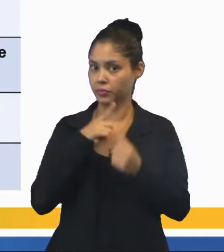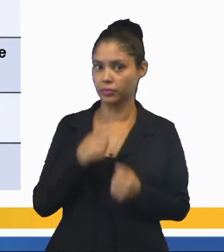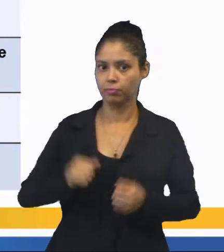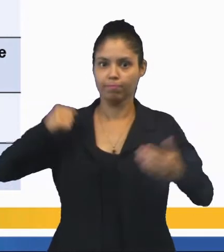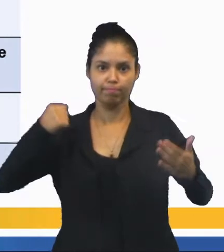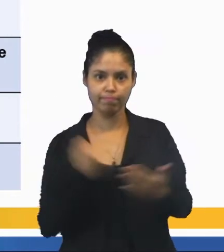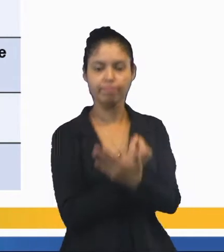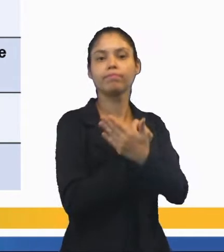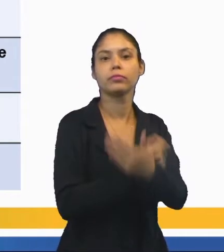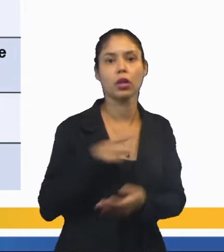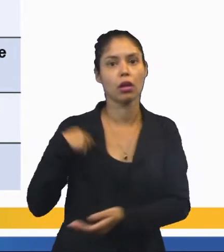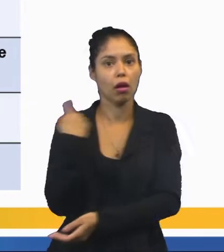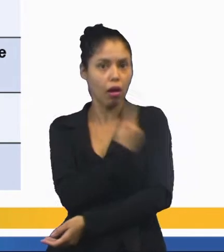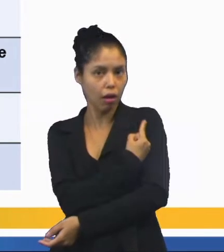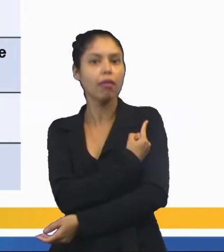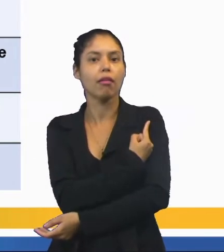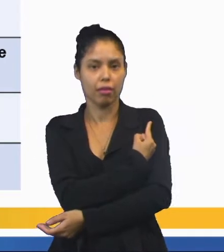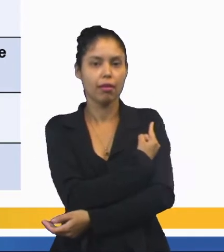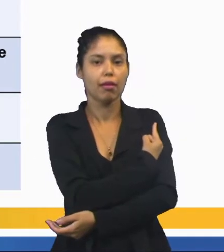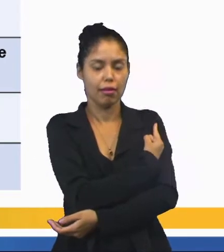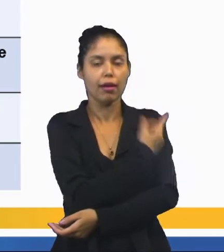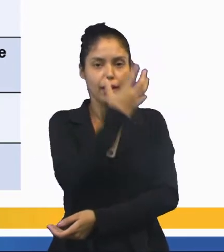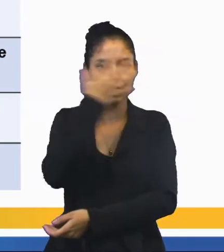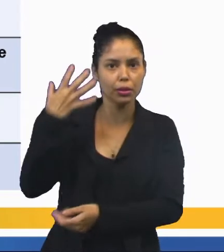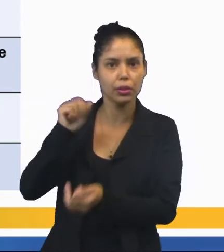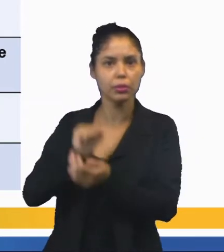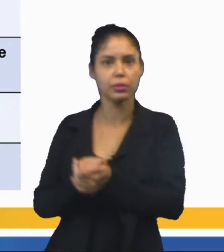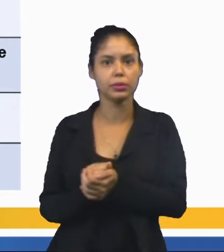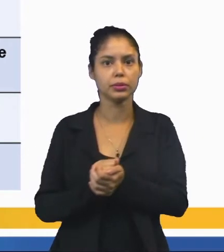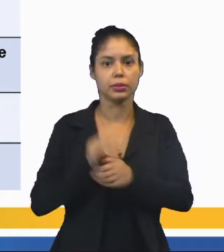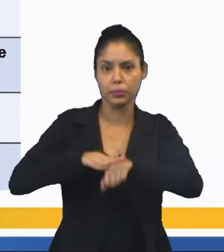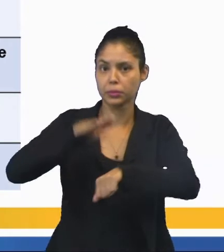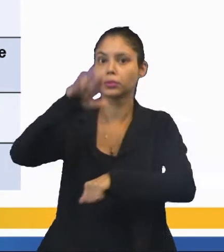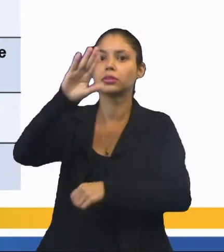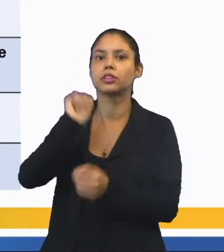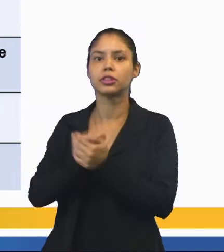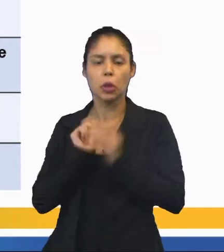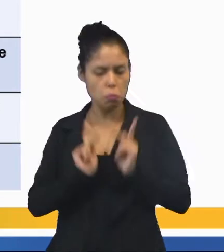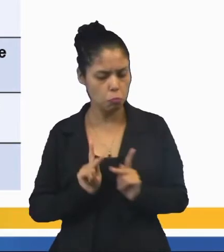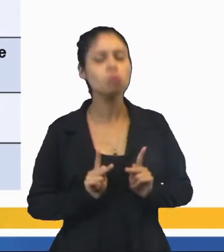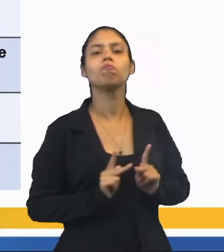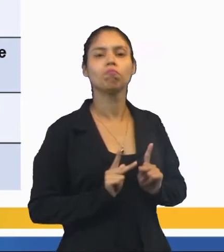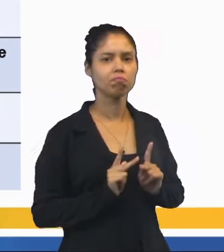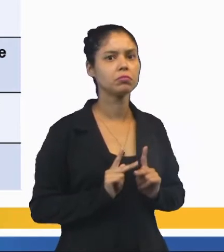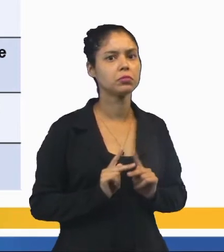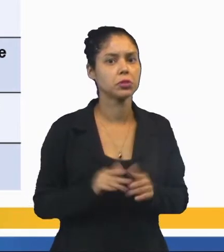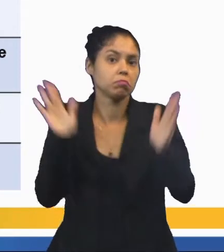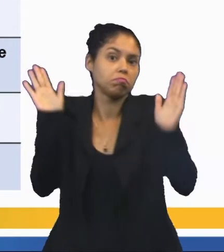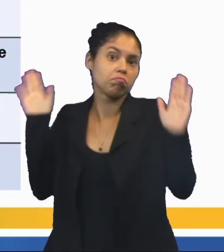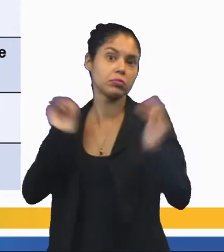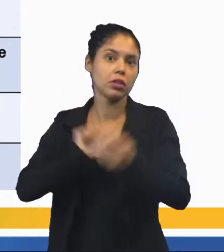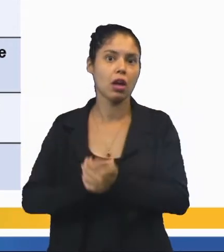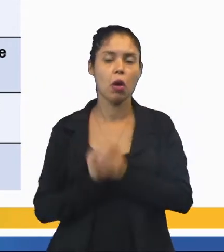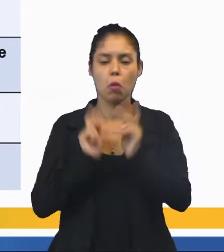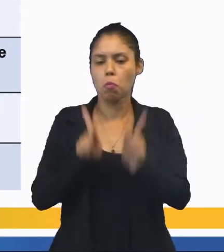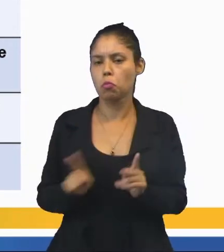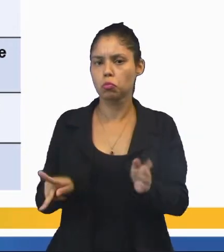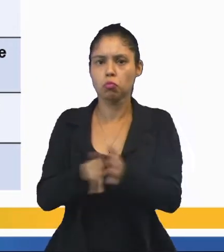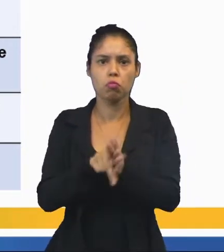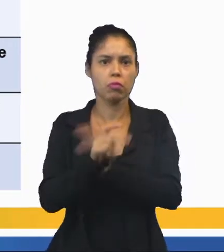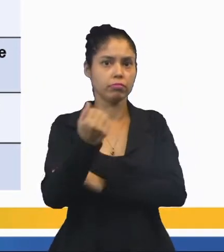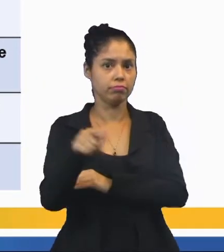caramba, essa atitude dessa tal religião, essa máxima, essa posição dessa tal religião, é uma posição